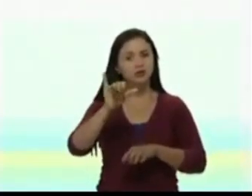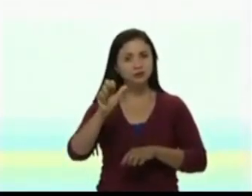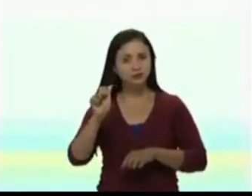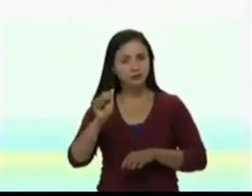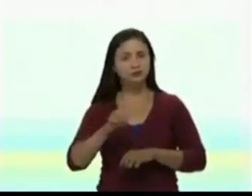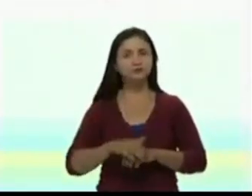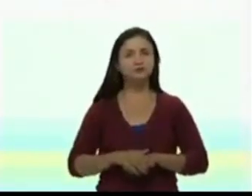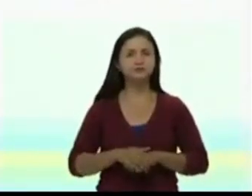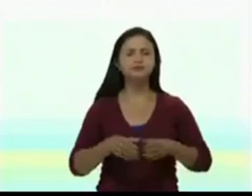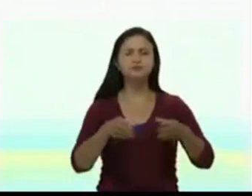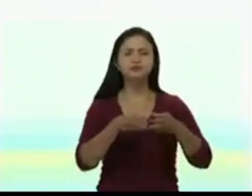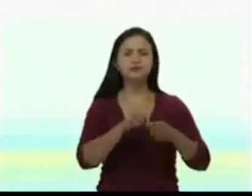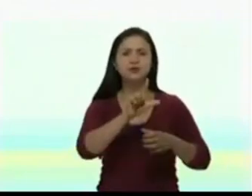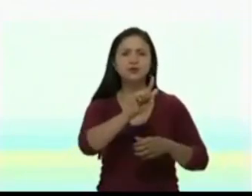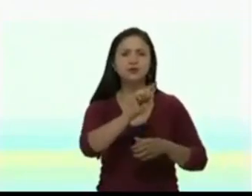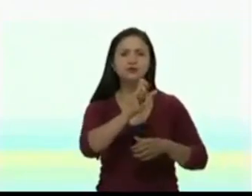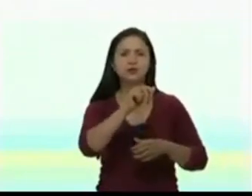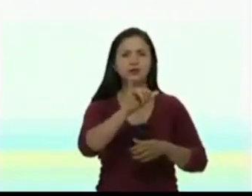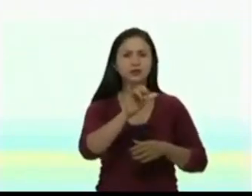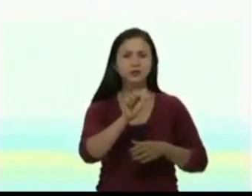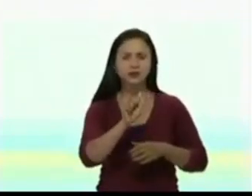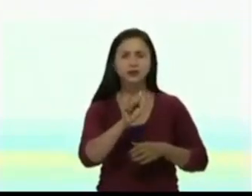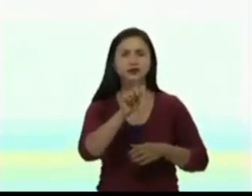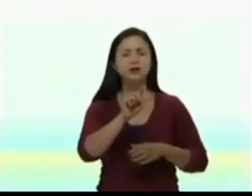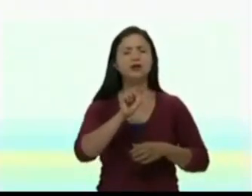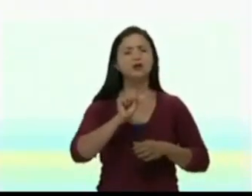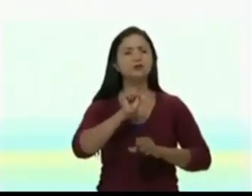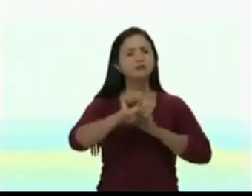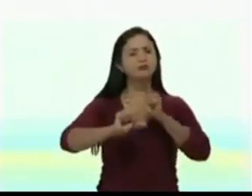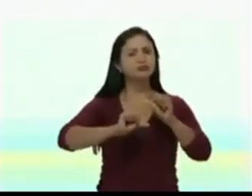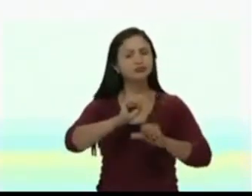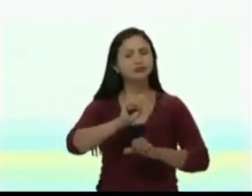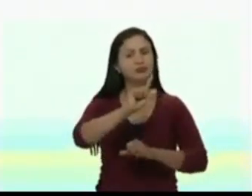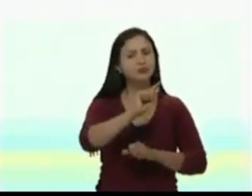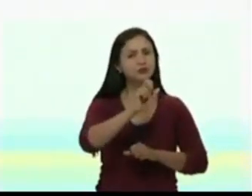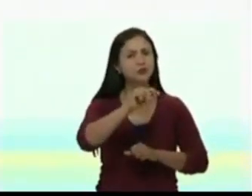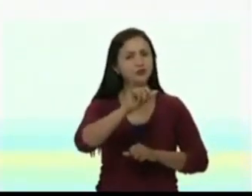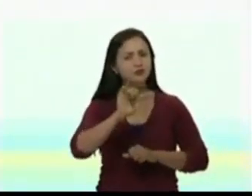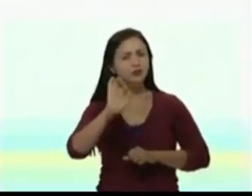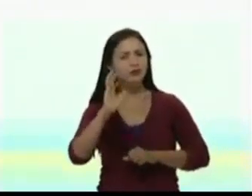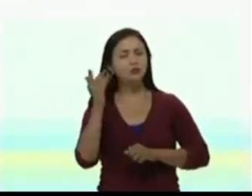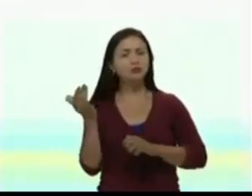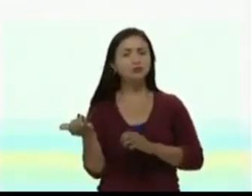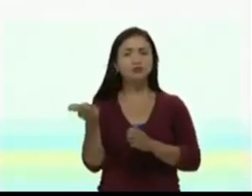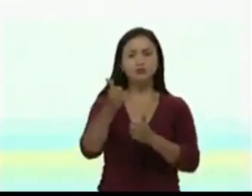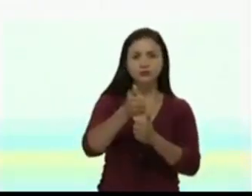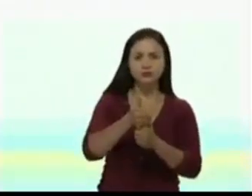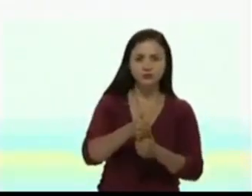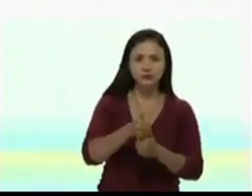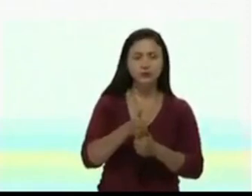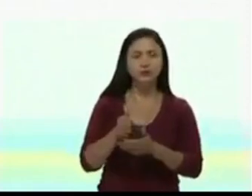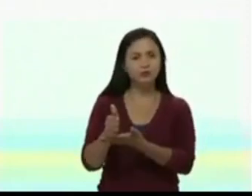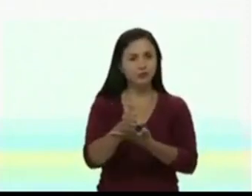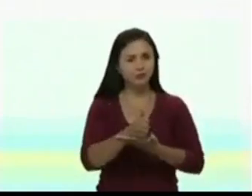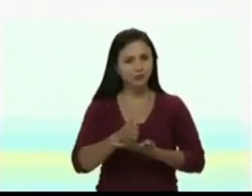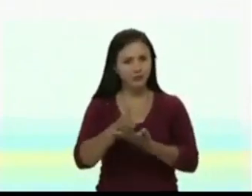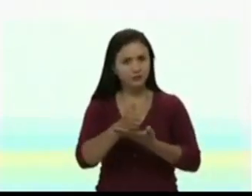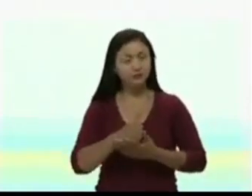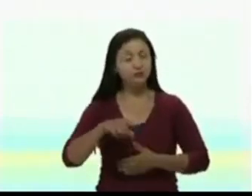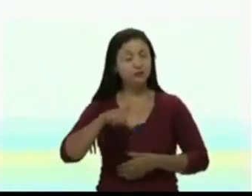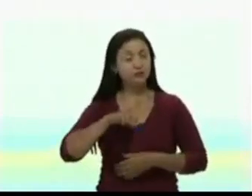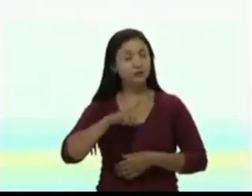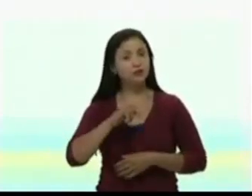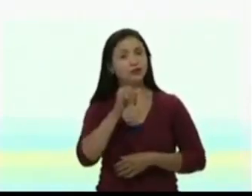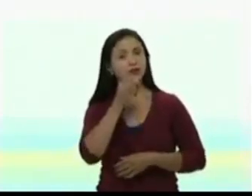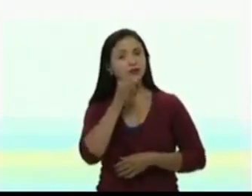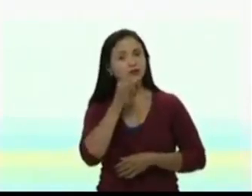Nas mutações gênicas, ocorre alteração nos genes e elas podem ocorrer por substituição, adição ou deleção de bases. Temos aqui um